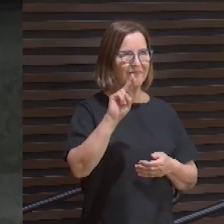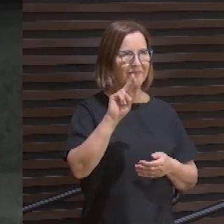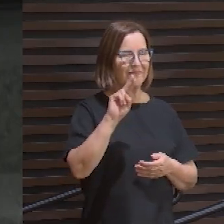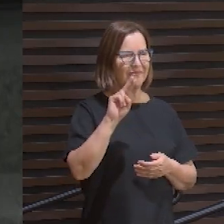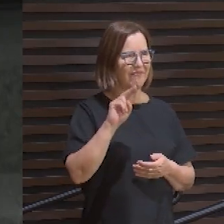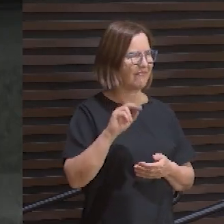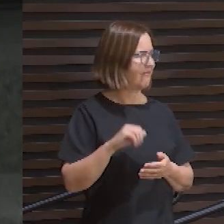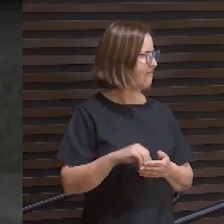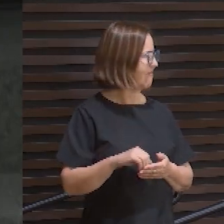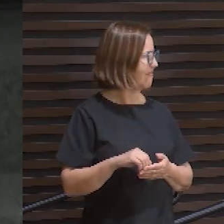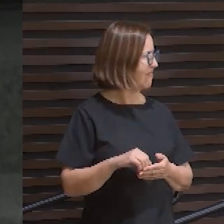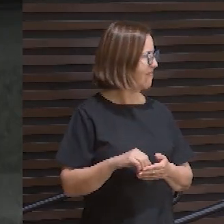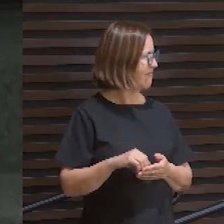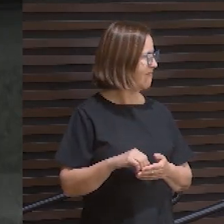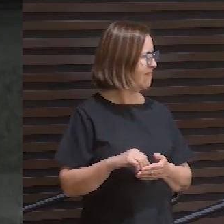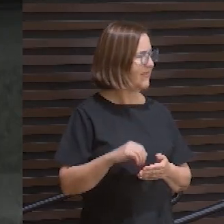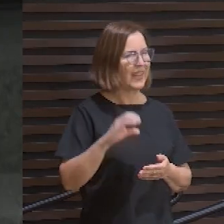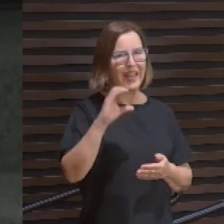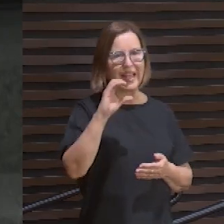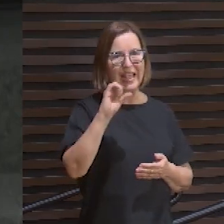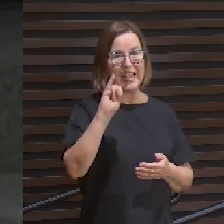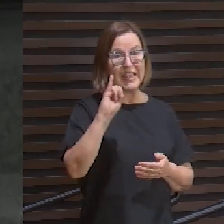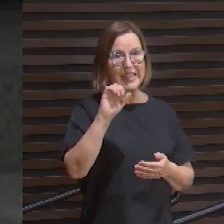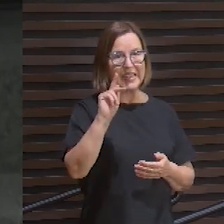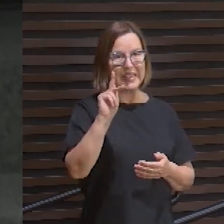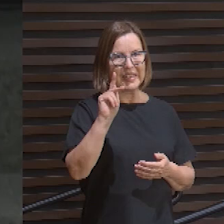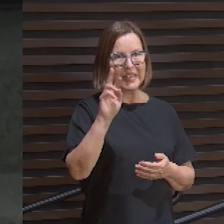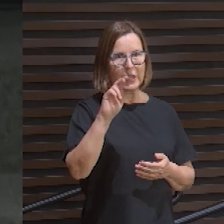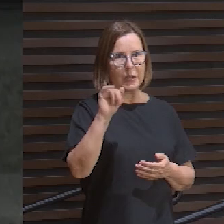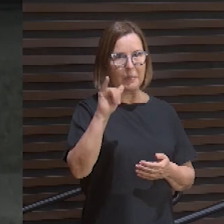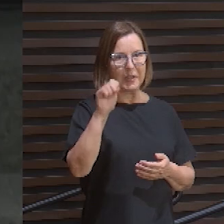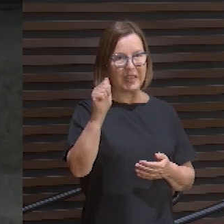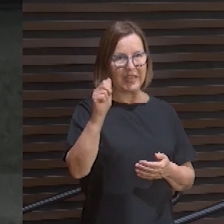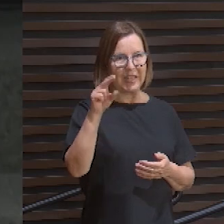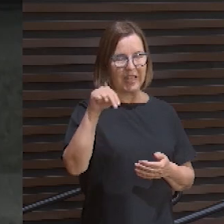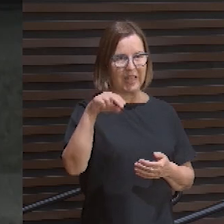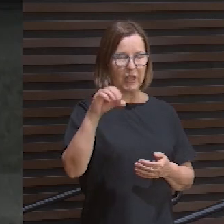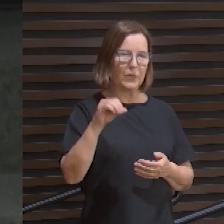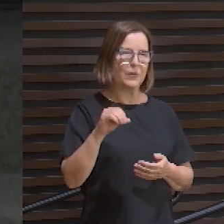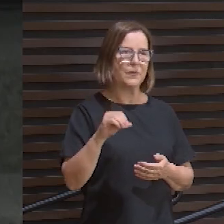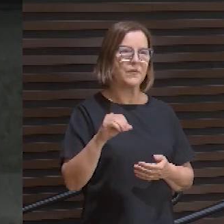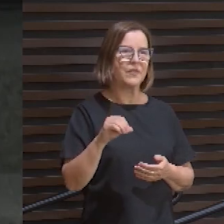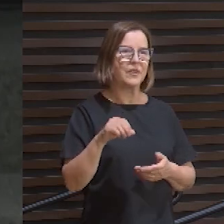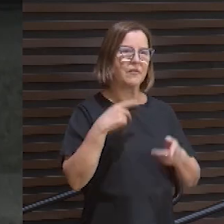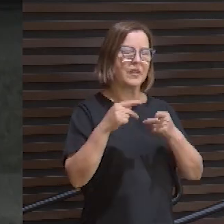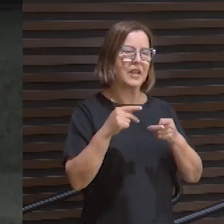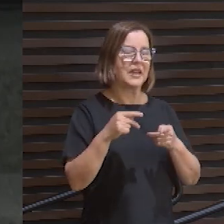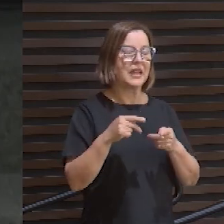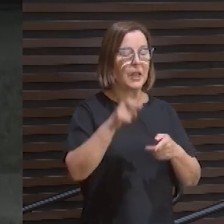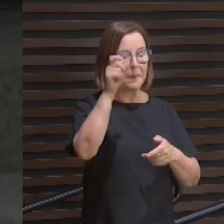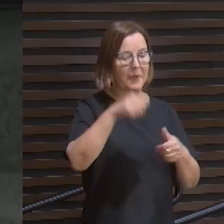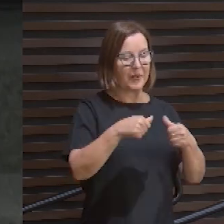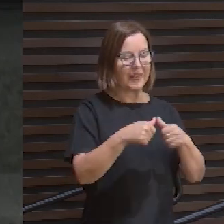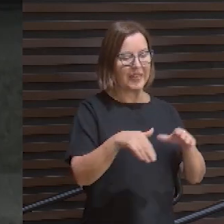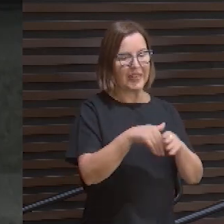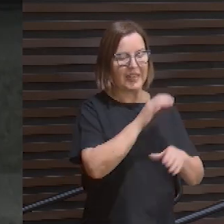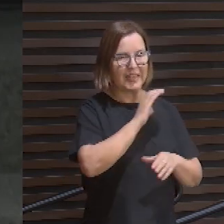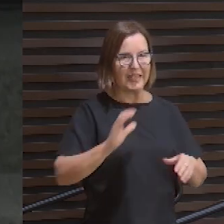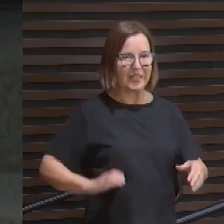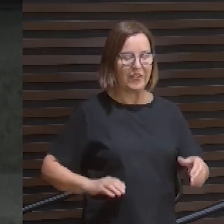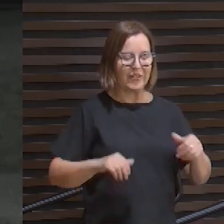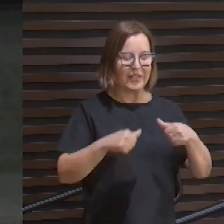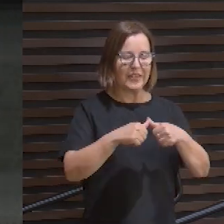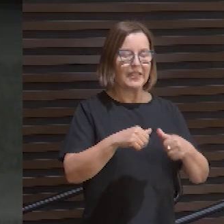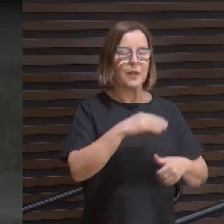Cipriano de Cartago, 200. Quem está em Cristo está morto com Ele, pois ao morrer